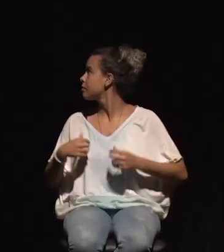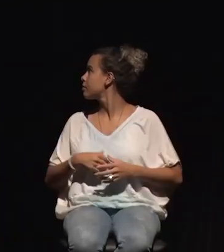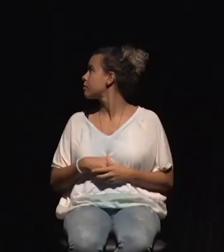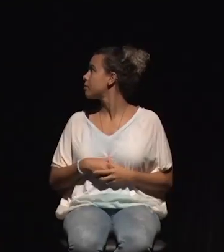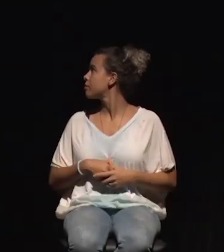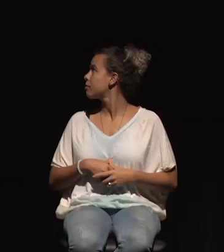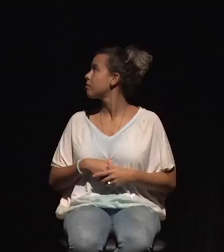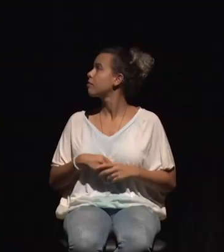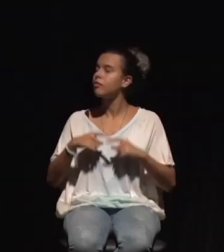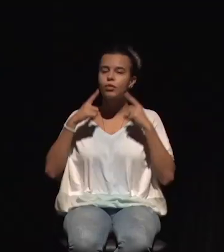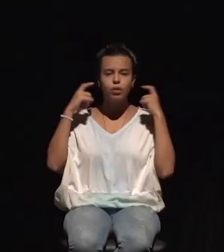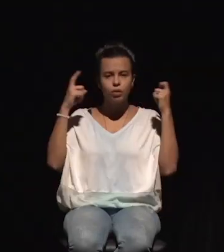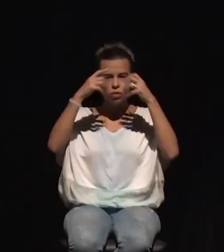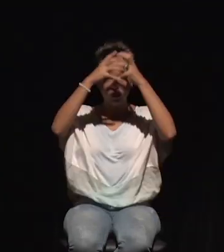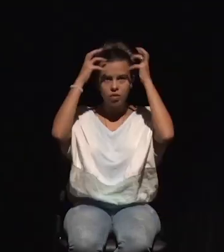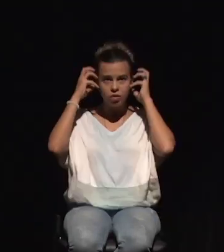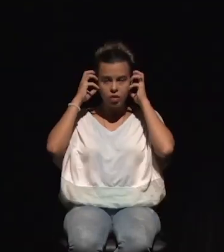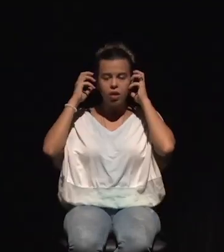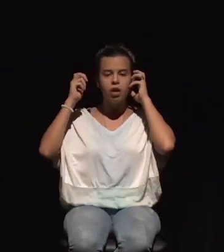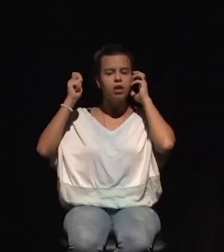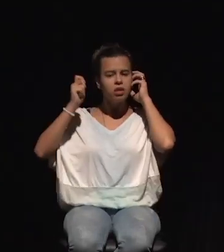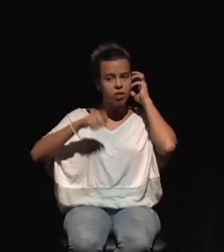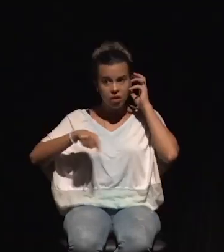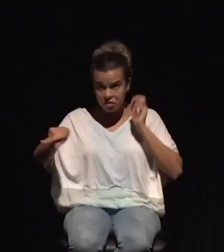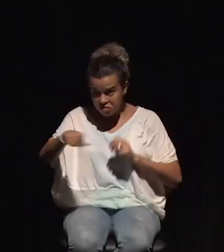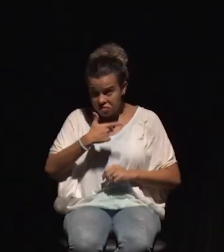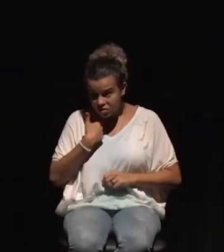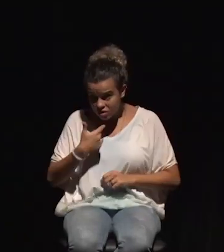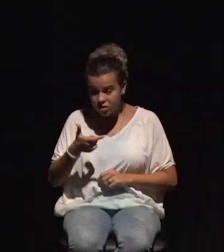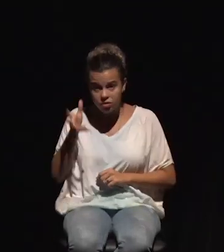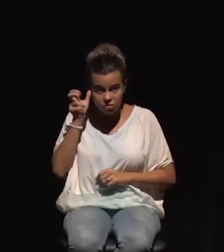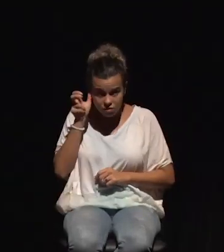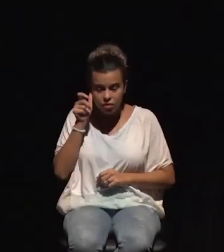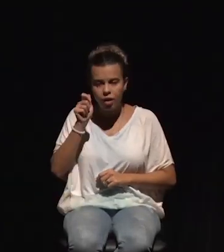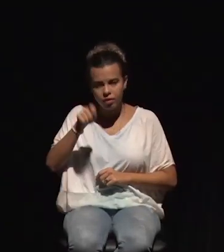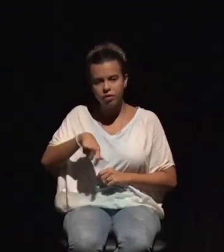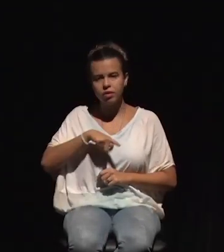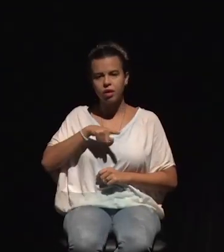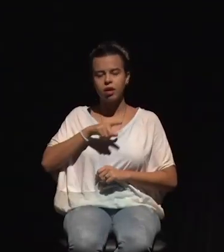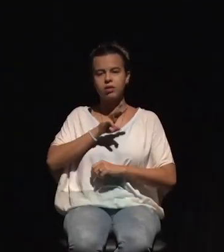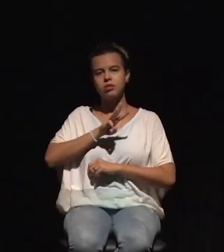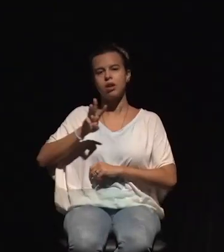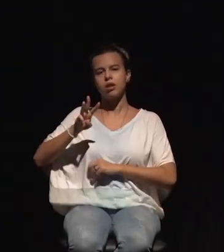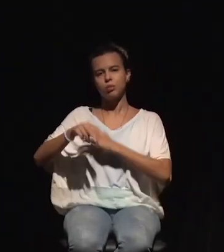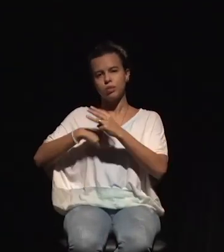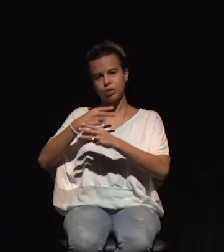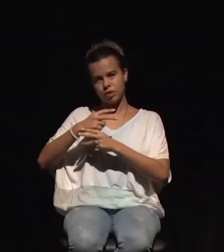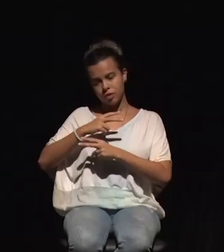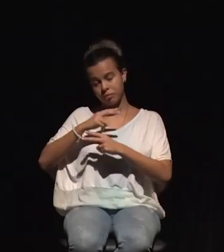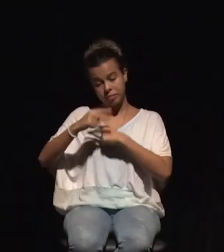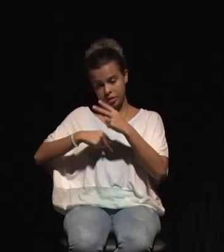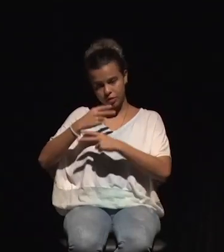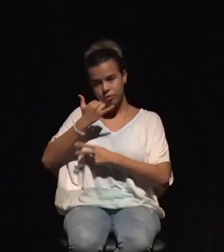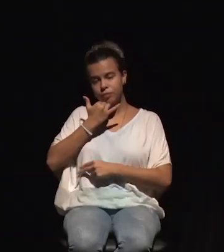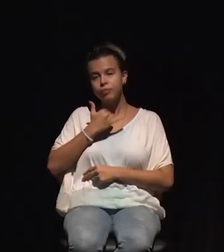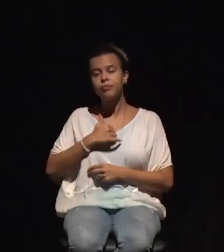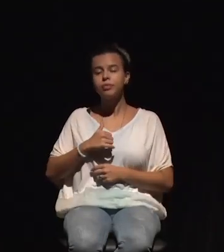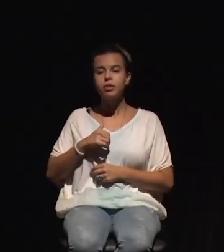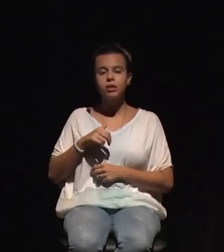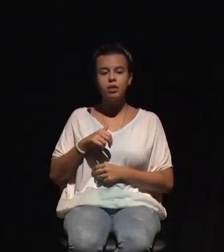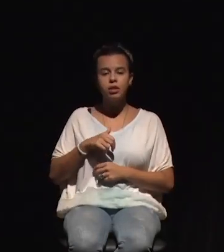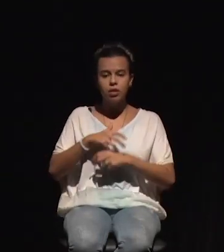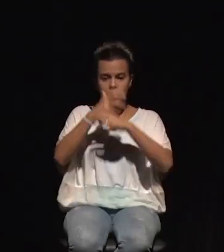as trilhas sonoras ainda podem ser escutadas no site da bienal a gente fez questão de ouvir essas vozes